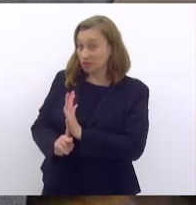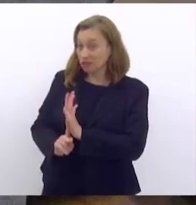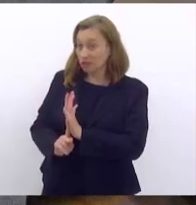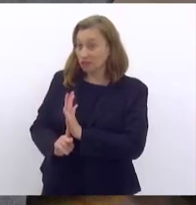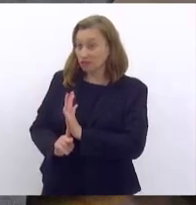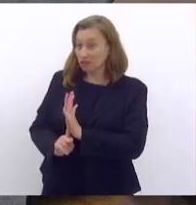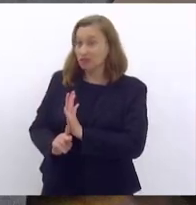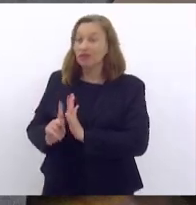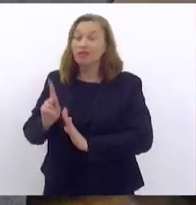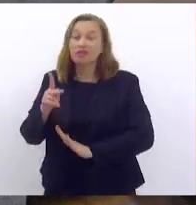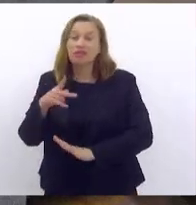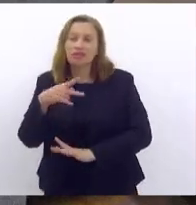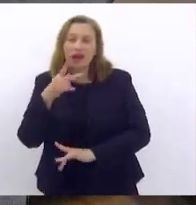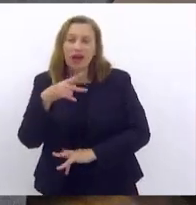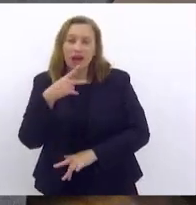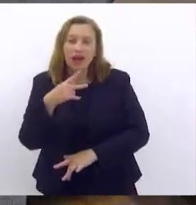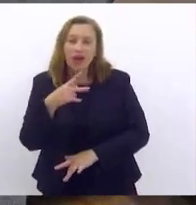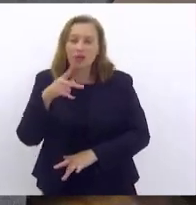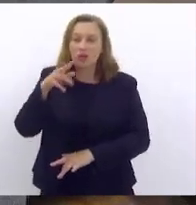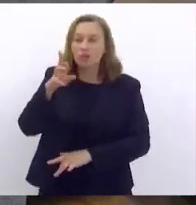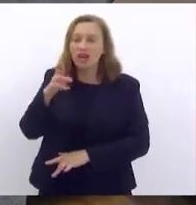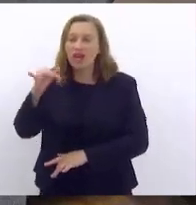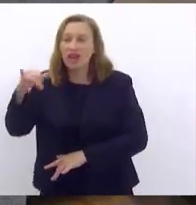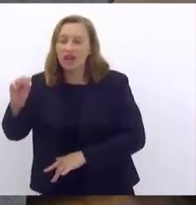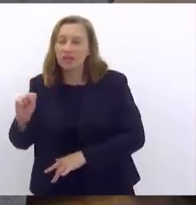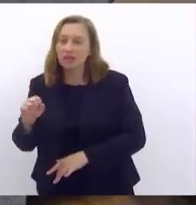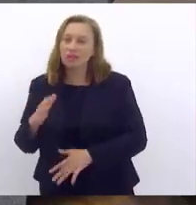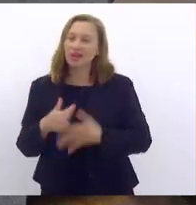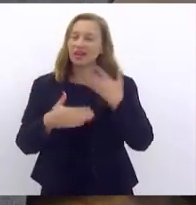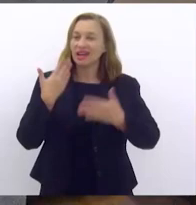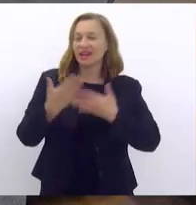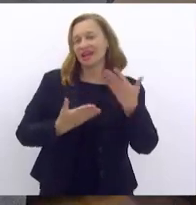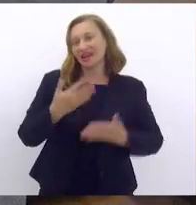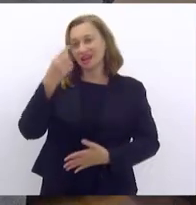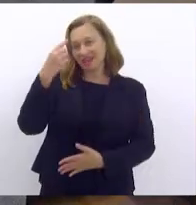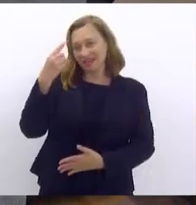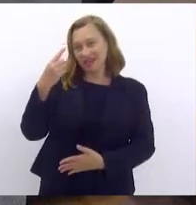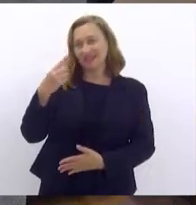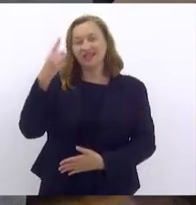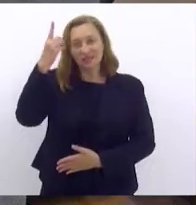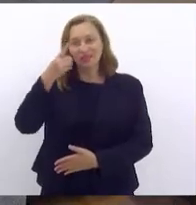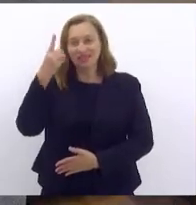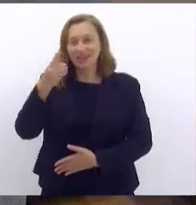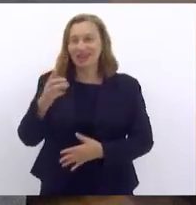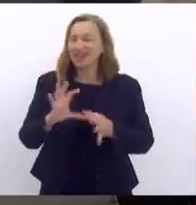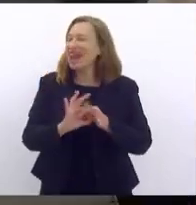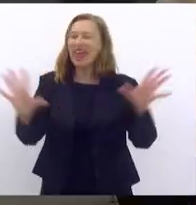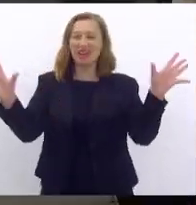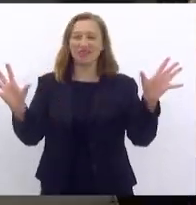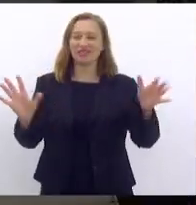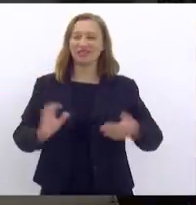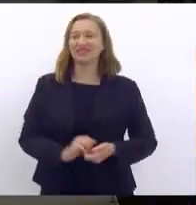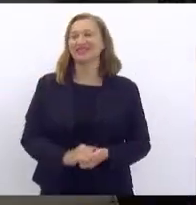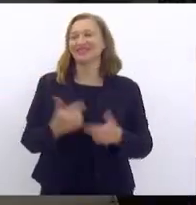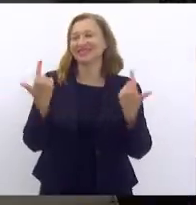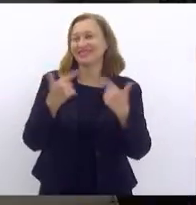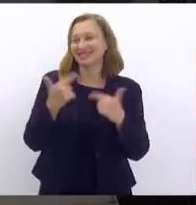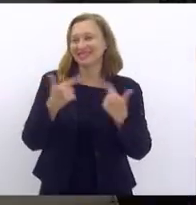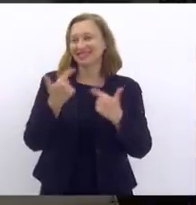saltasse aí para a gente, alegrar o ambiente. Uma rima, deputada. Fique à vontade.